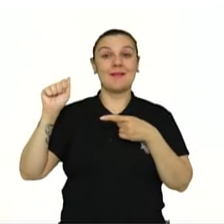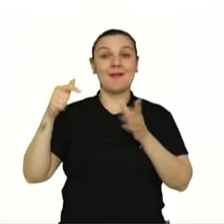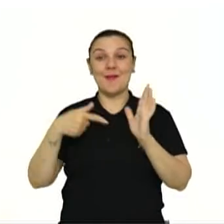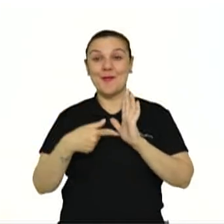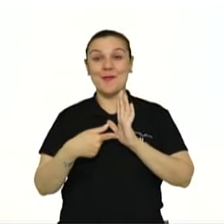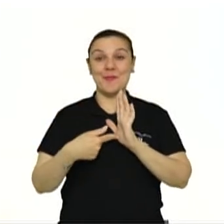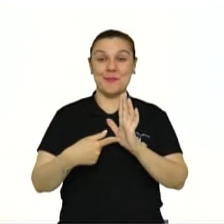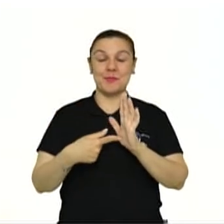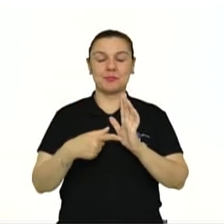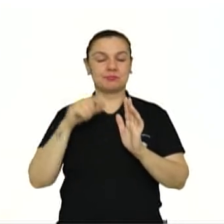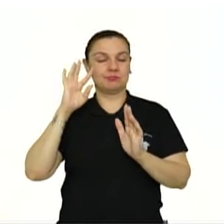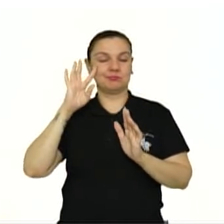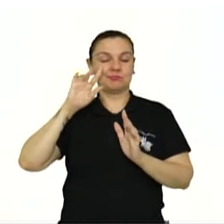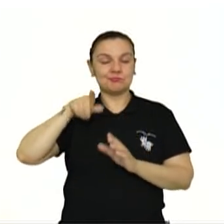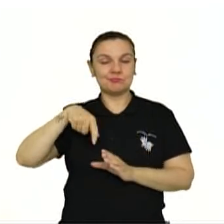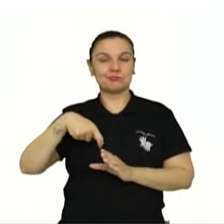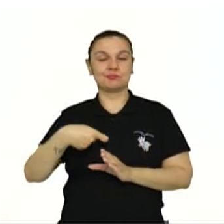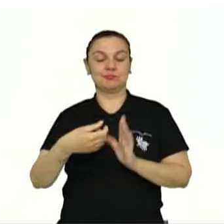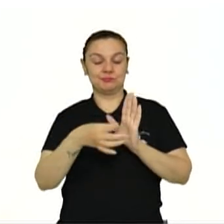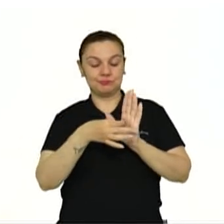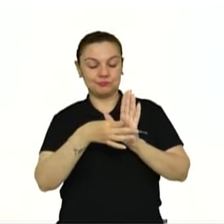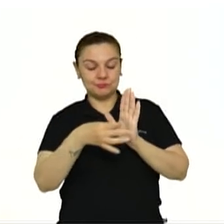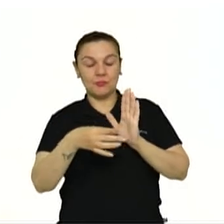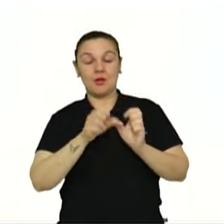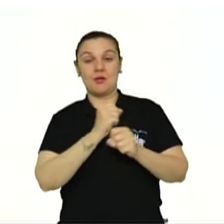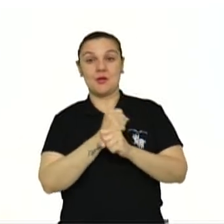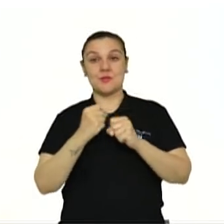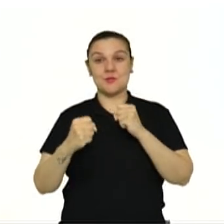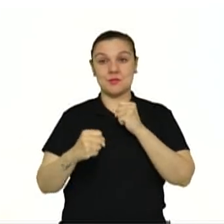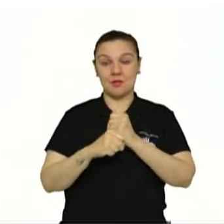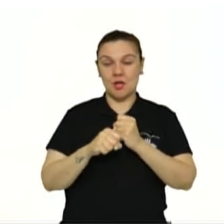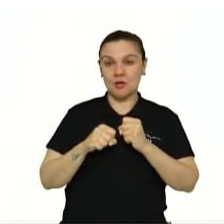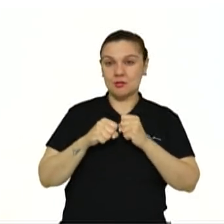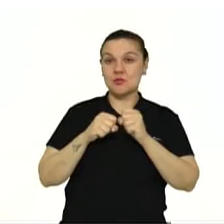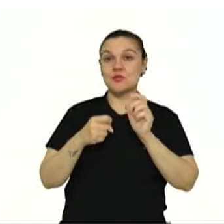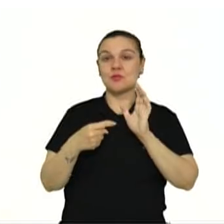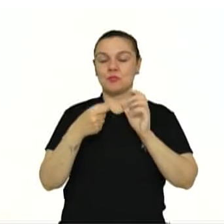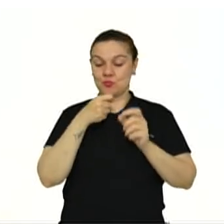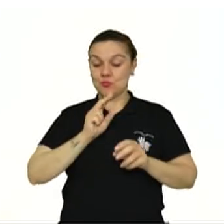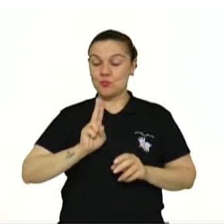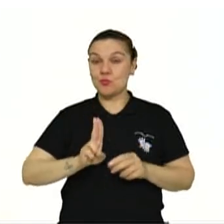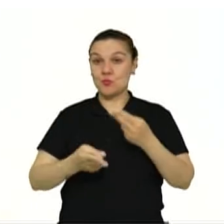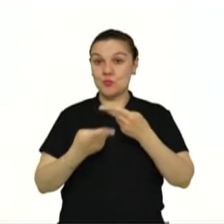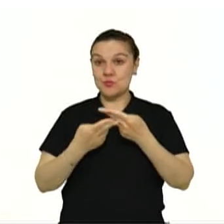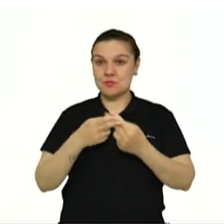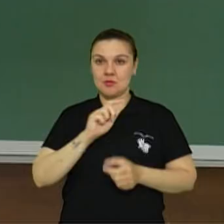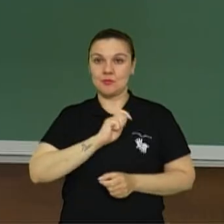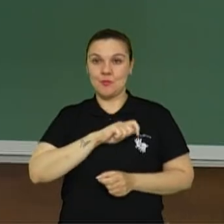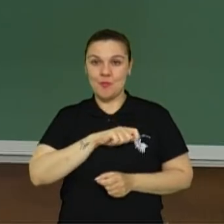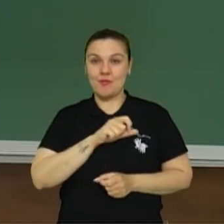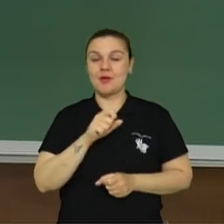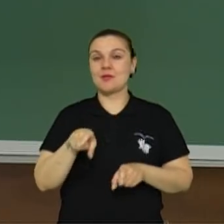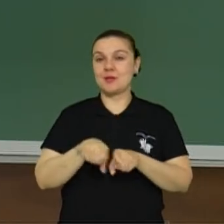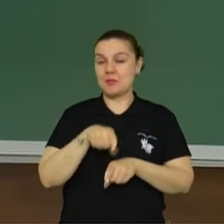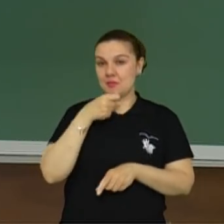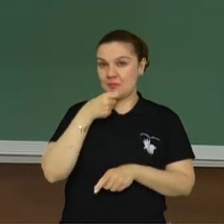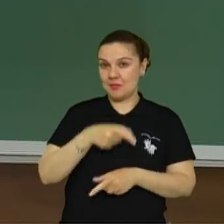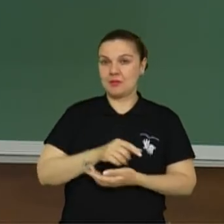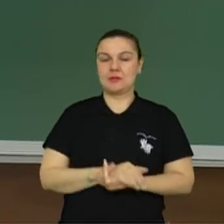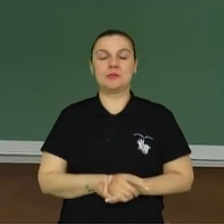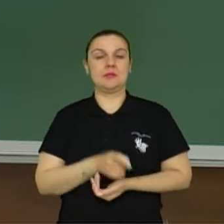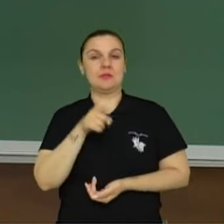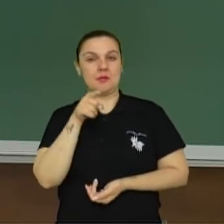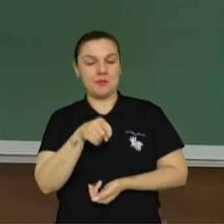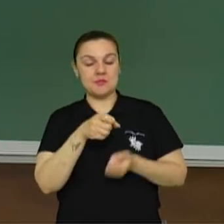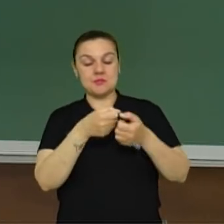promover uma reflexão e uma crítica social utilizando-se de humor e também de ironia. Então,